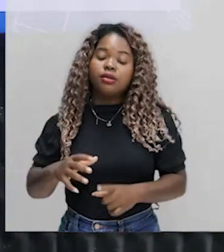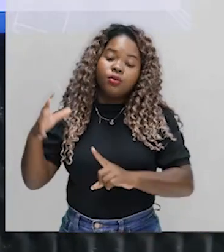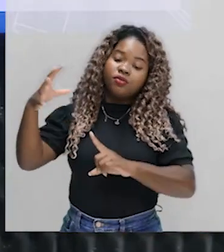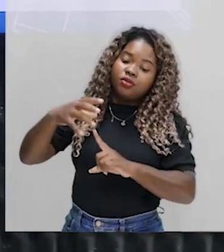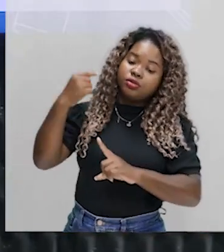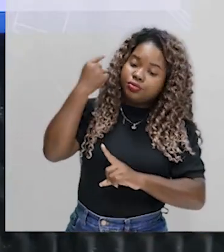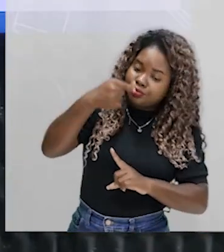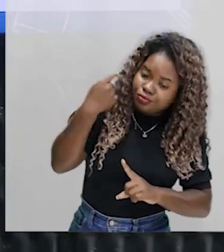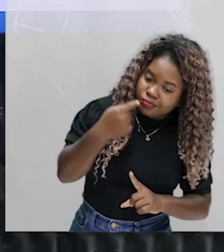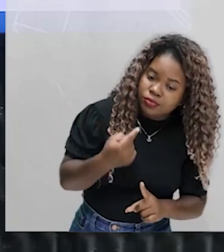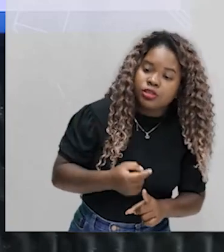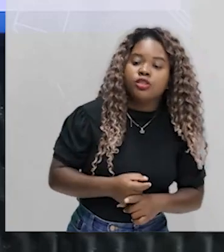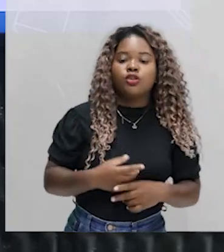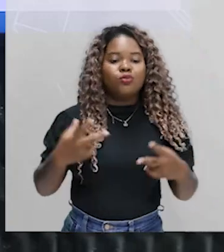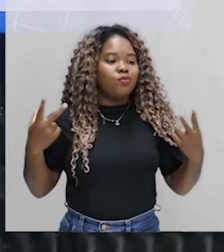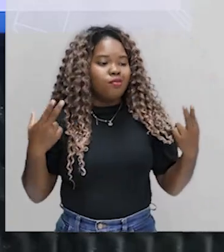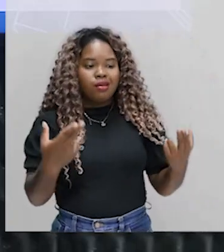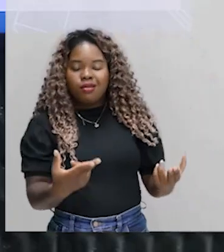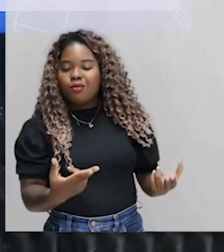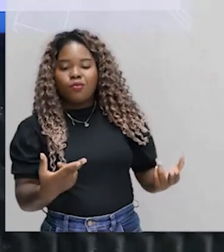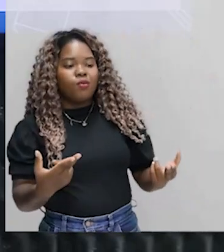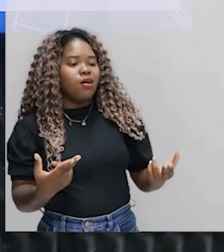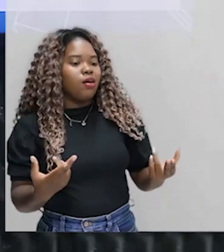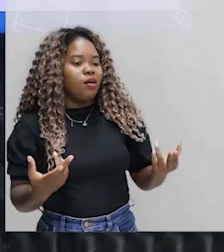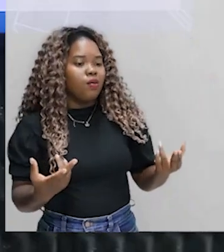foi tão grande como